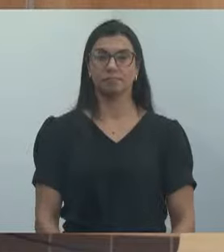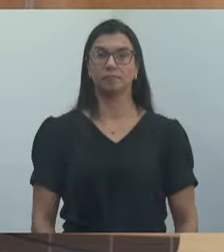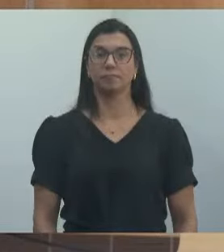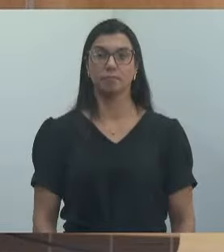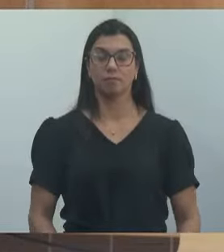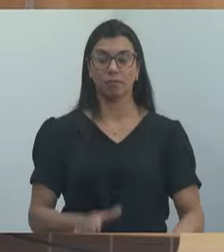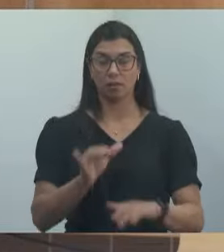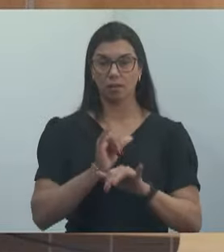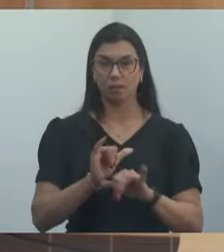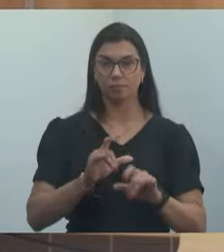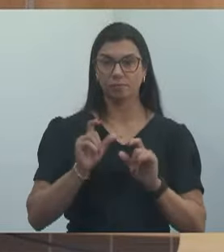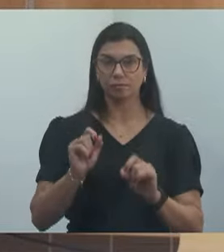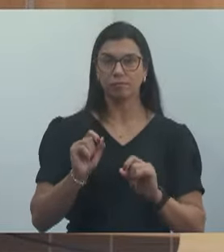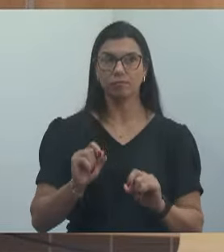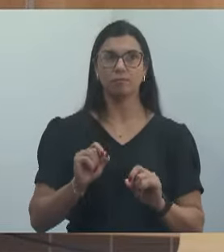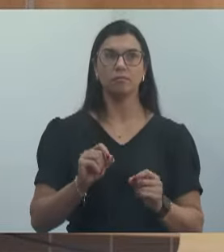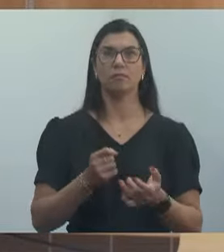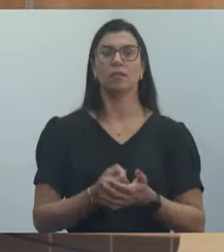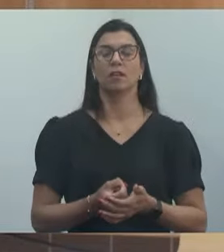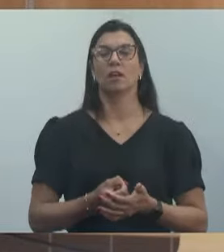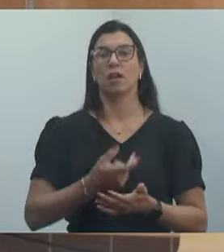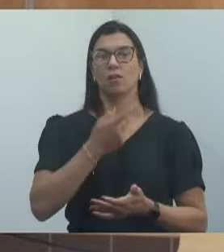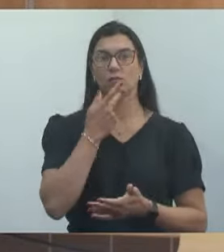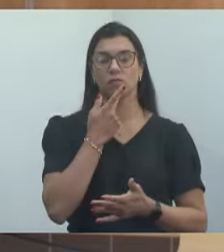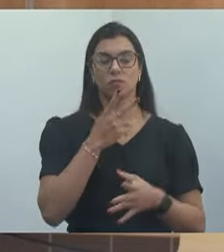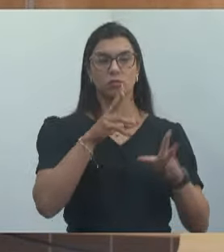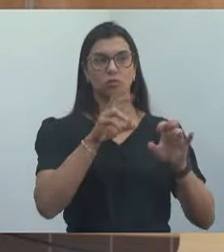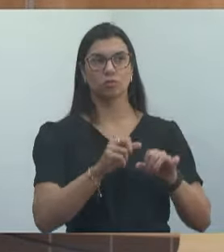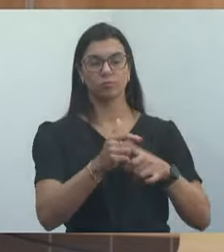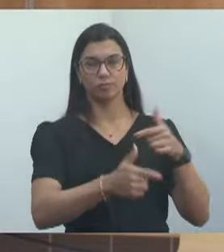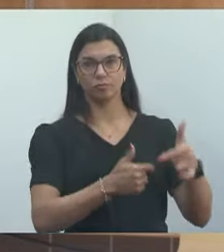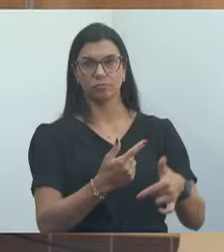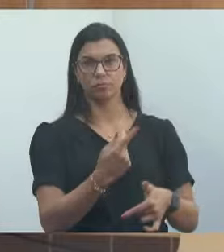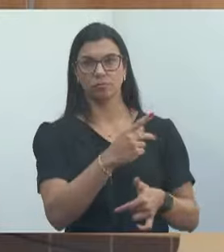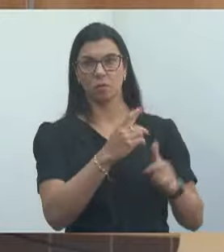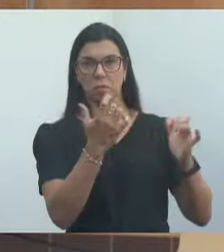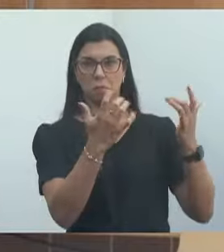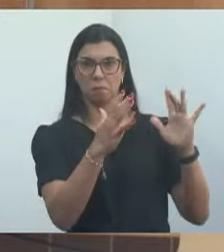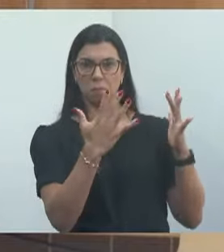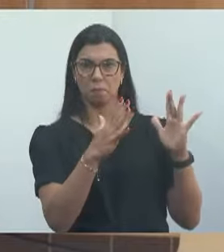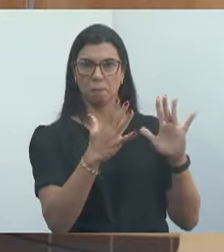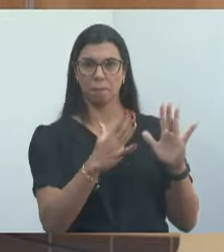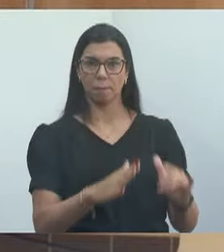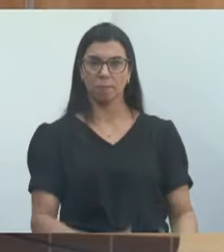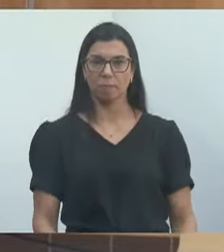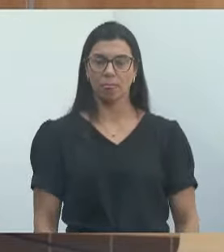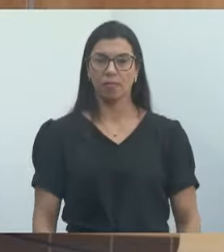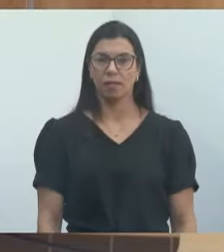e reforçar todo o trabalho de vocês. Isso só nos enaltece. Parabéns, viu?